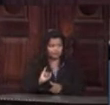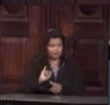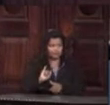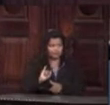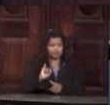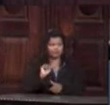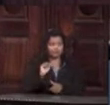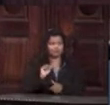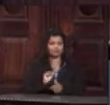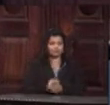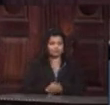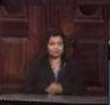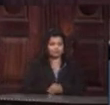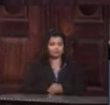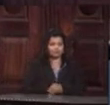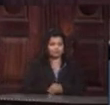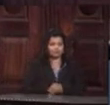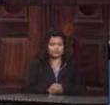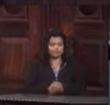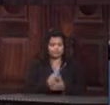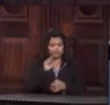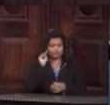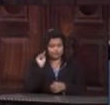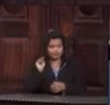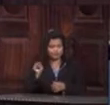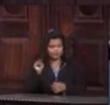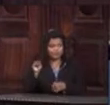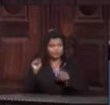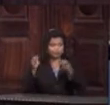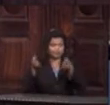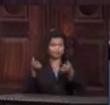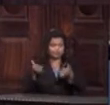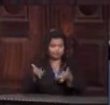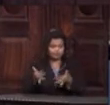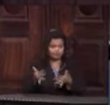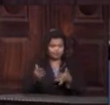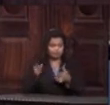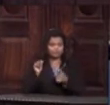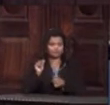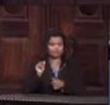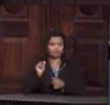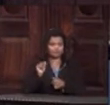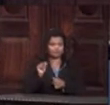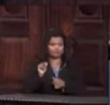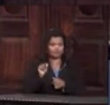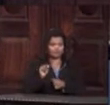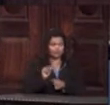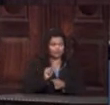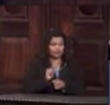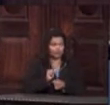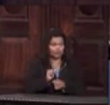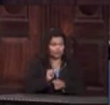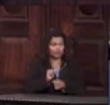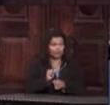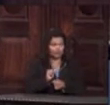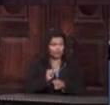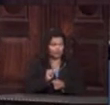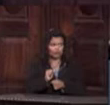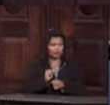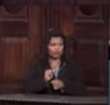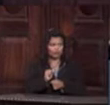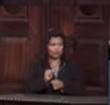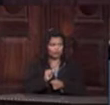árbitro e do golpe anterior instalado em 1º de abril de 64 hoje às 18 horas na b e aline araújo